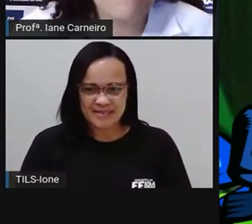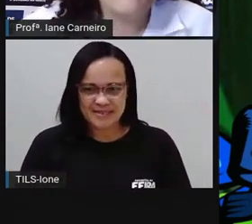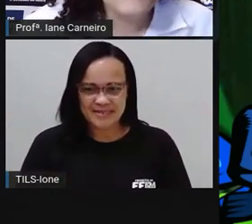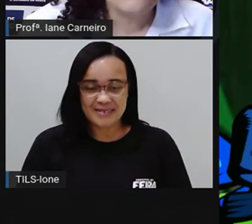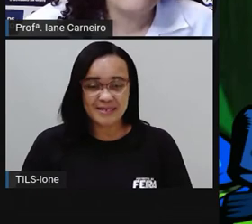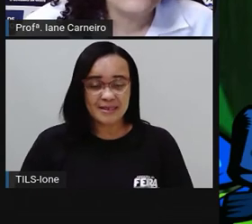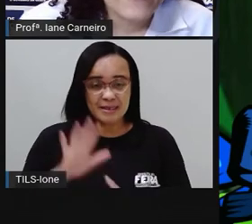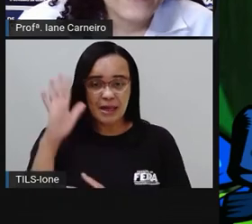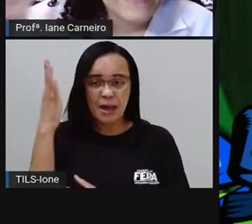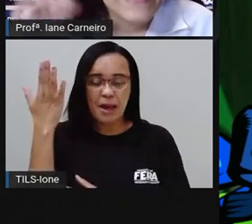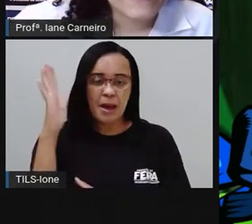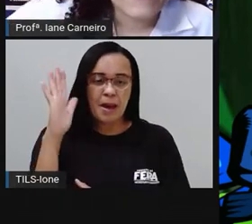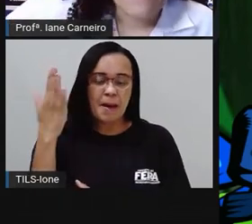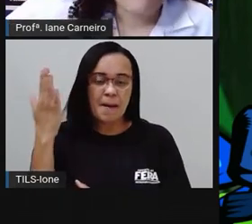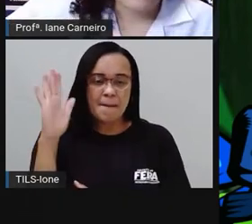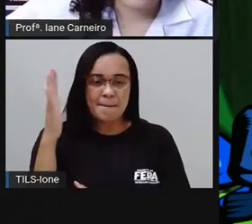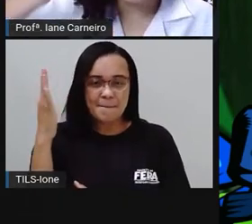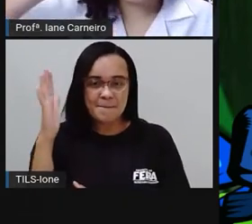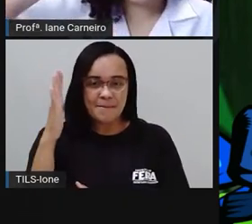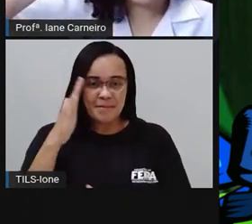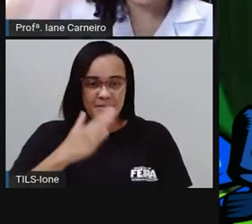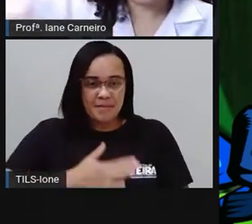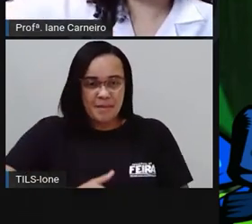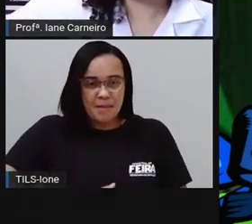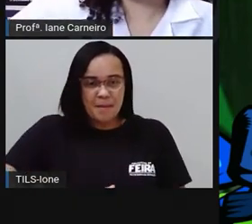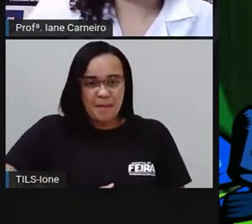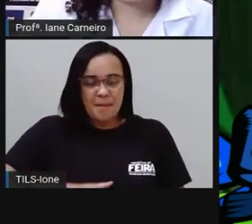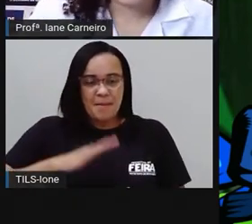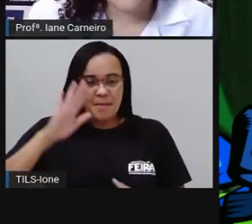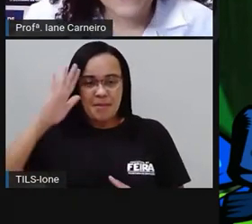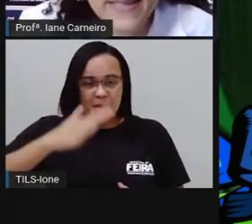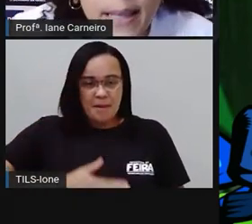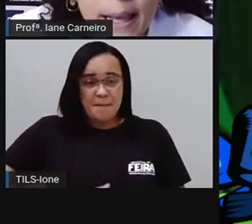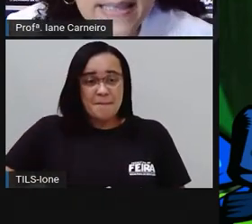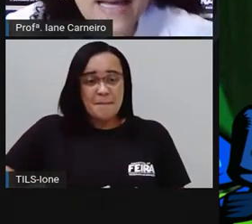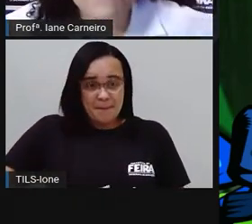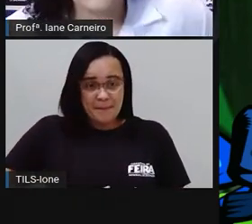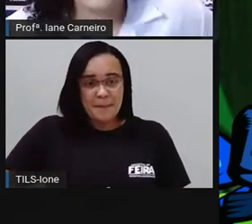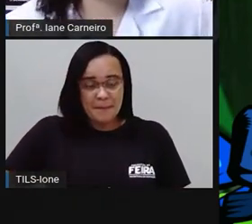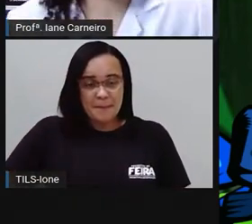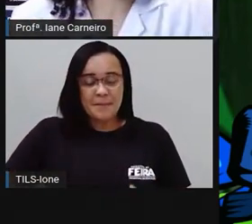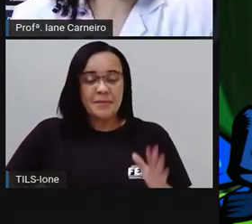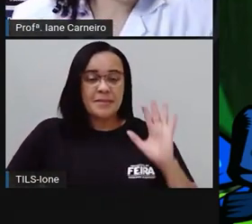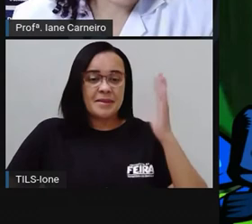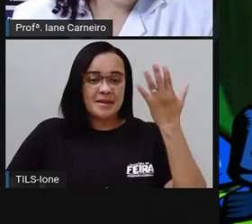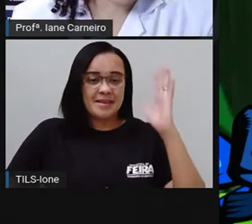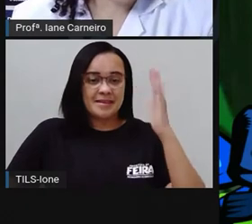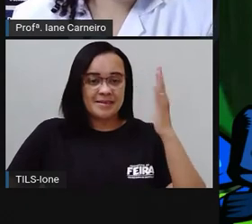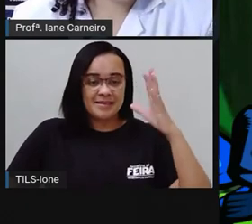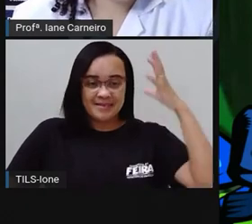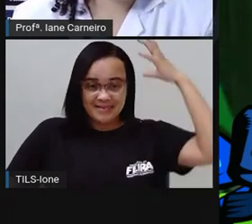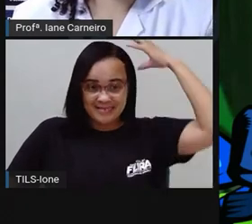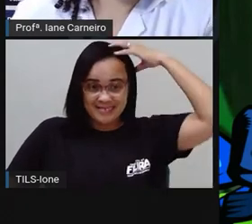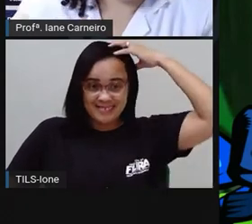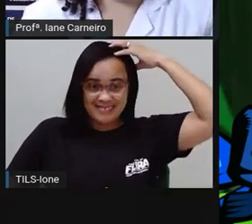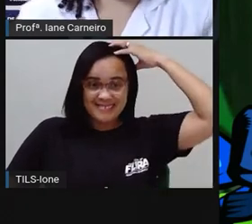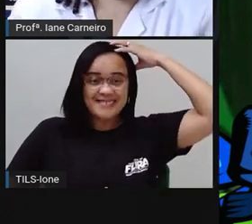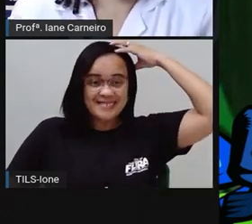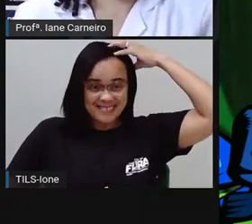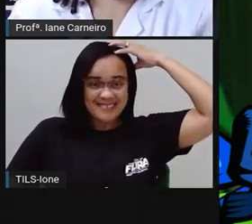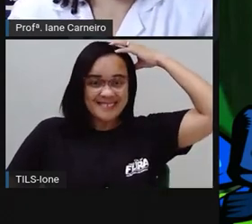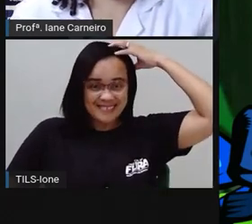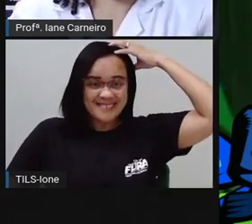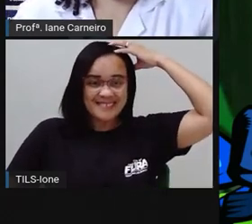Pôr a mão direita na barriga, ó, a mão direita na barriga e a mão esquerda na cabeça, ó.